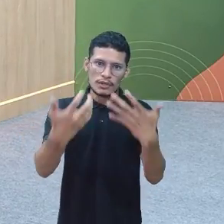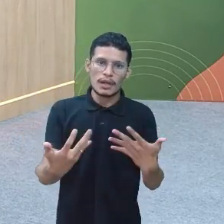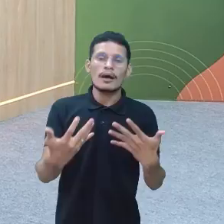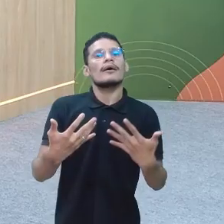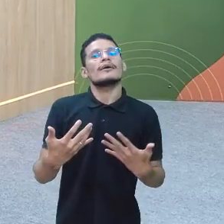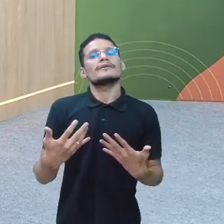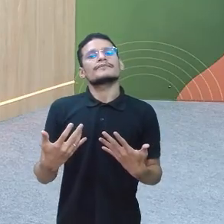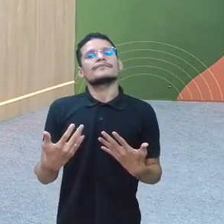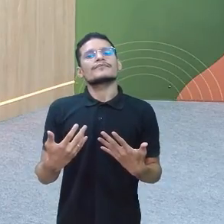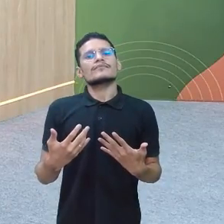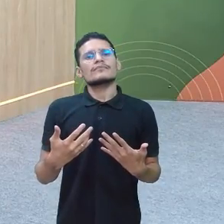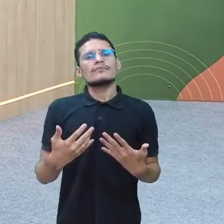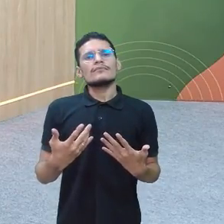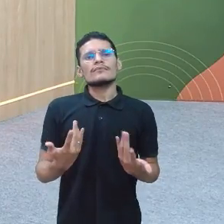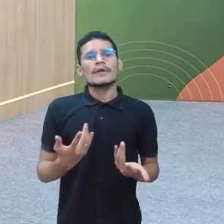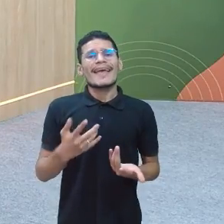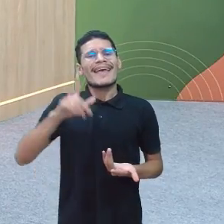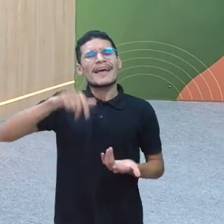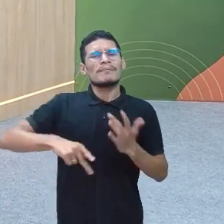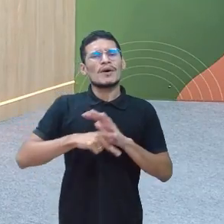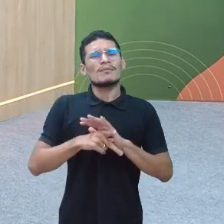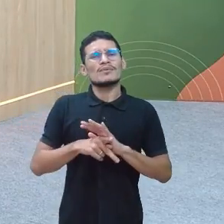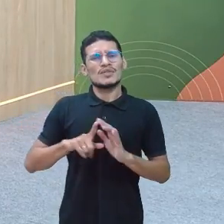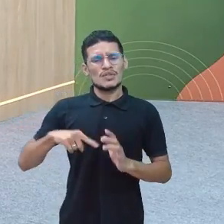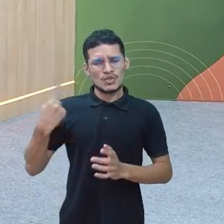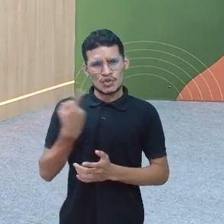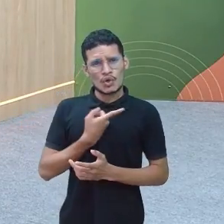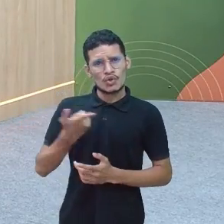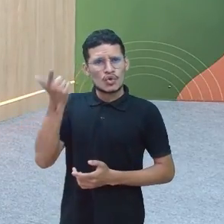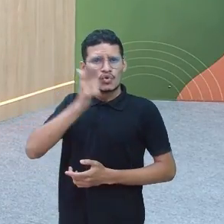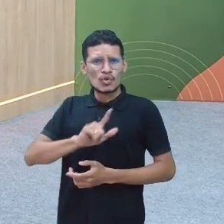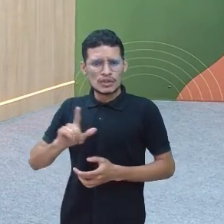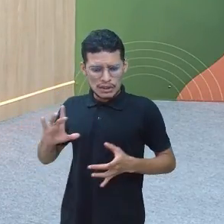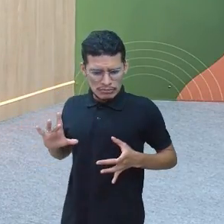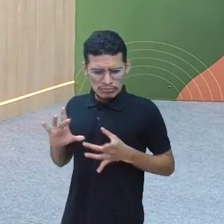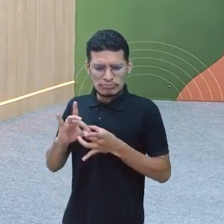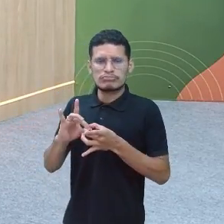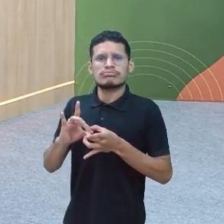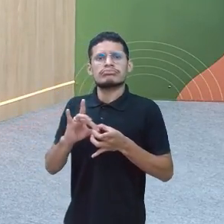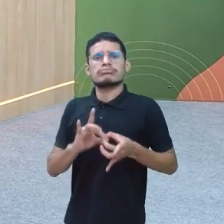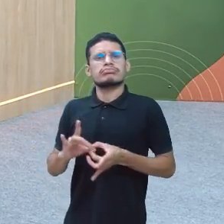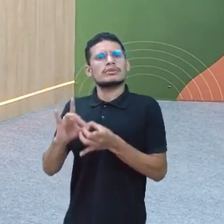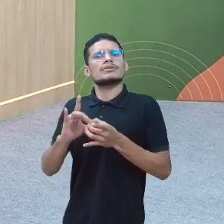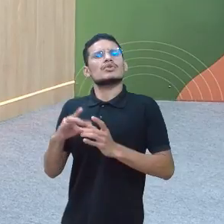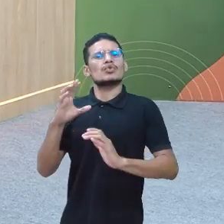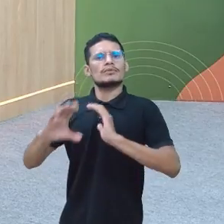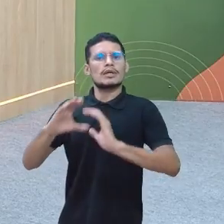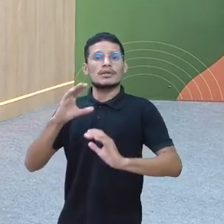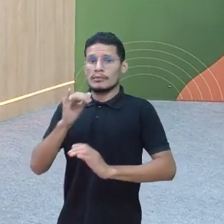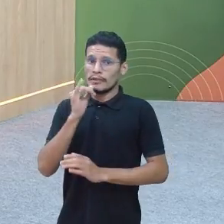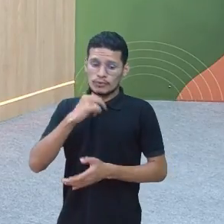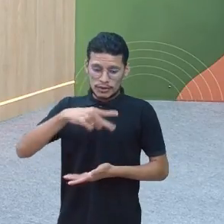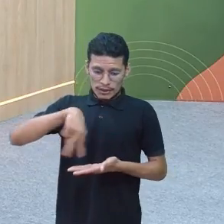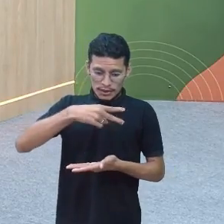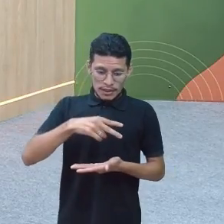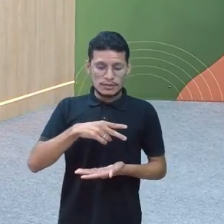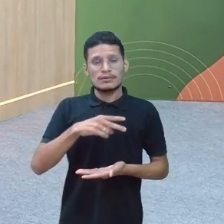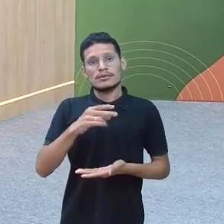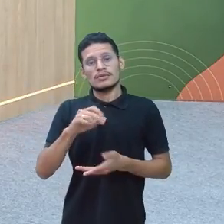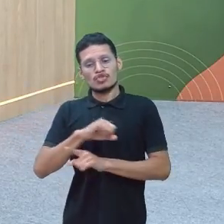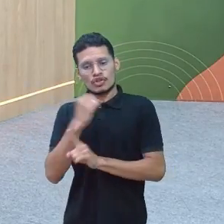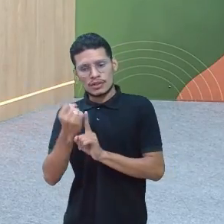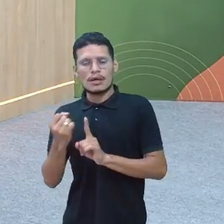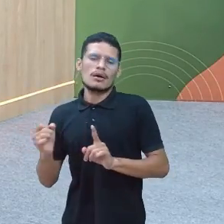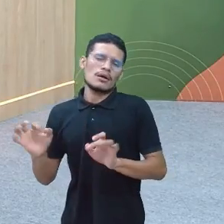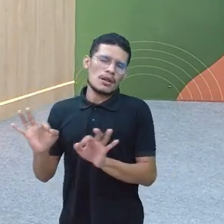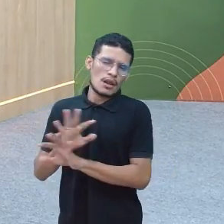forma de nós ampliar a nossa forma de comunicação. A dança de salão, quando a gente sai da dança social